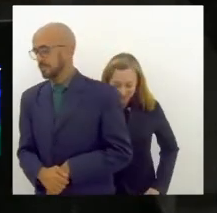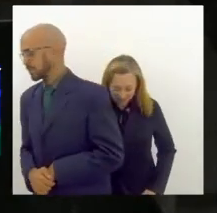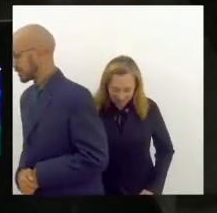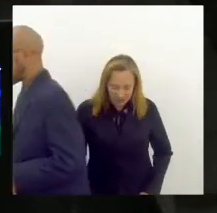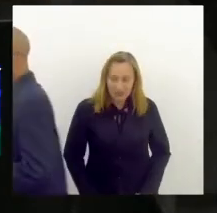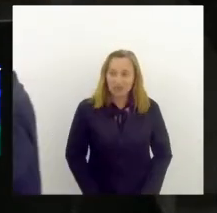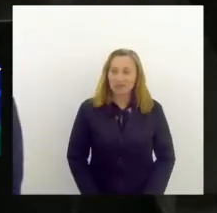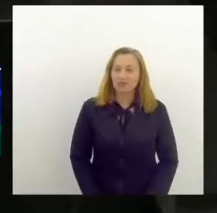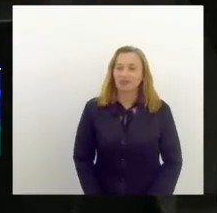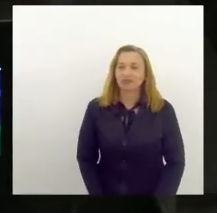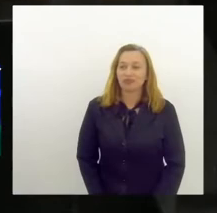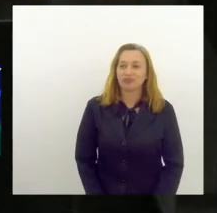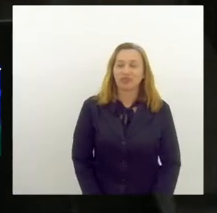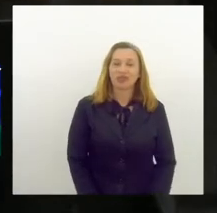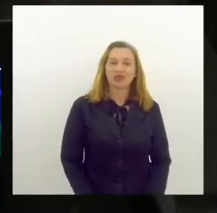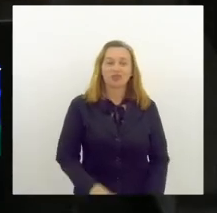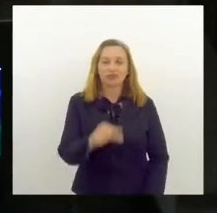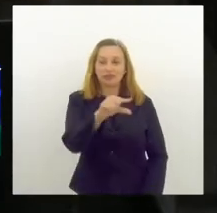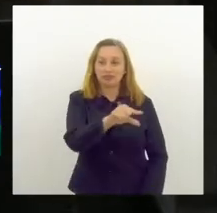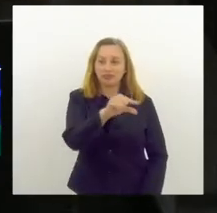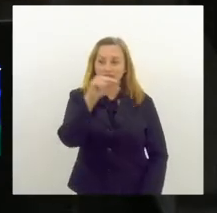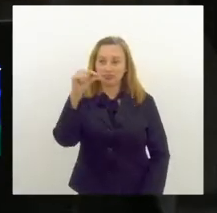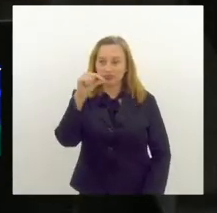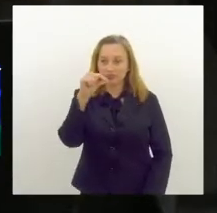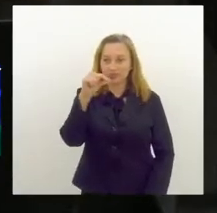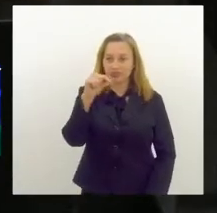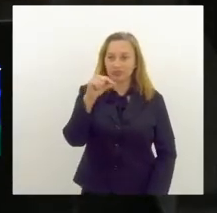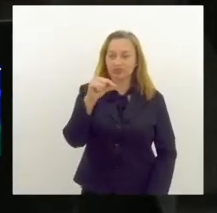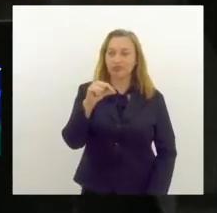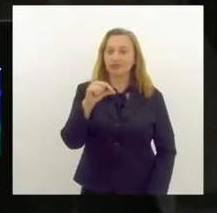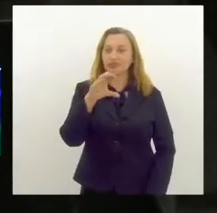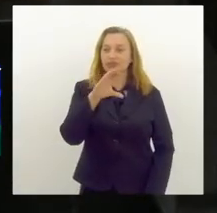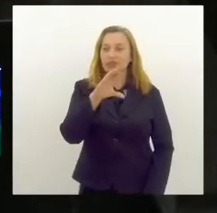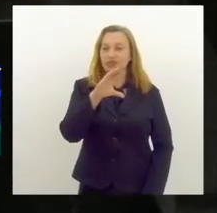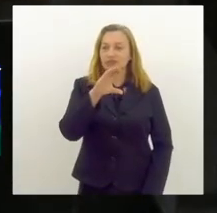escolhido em convenção do PMB